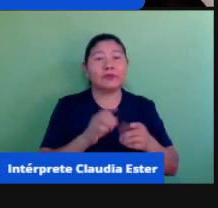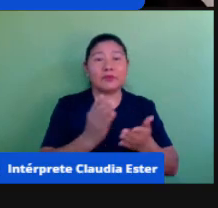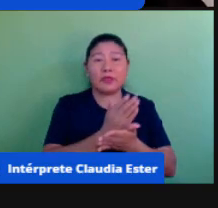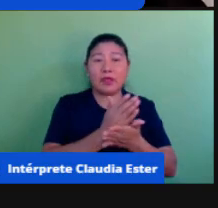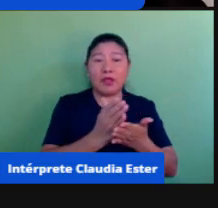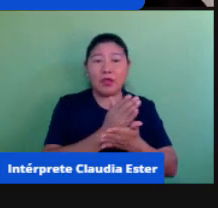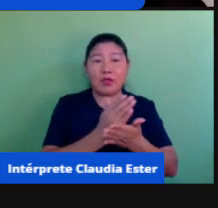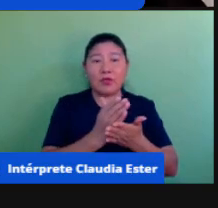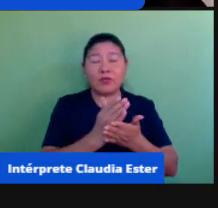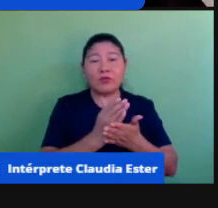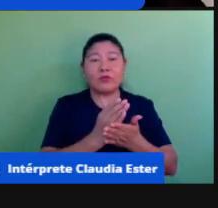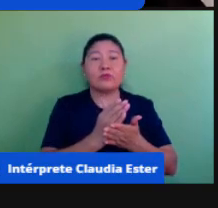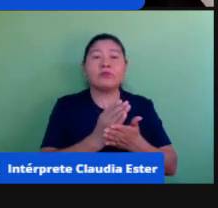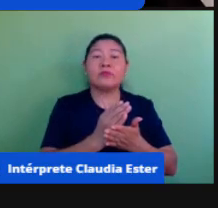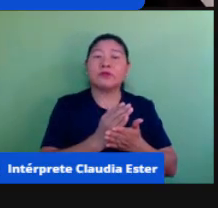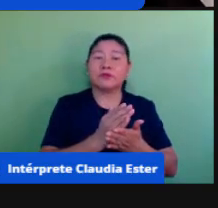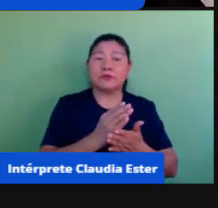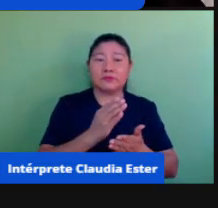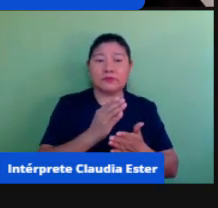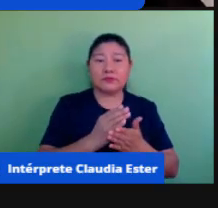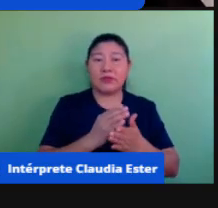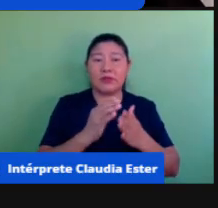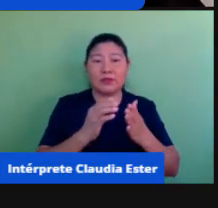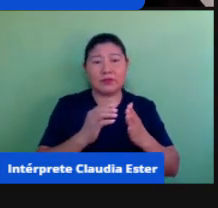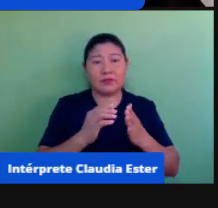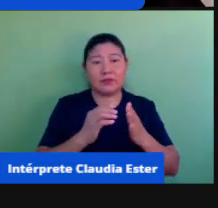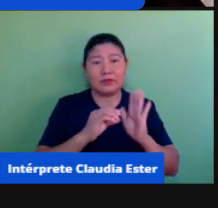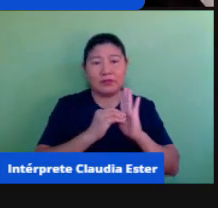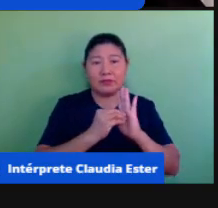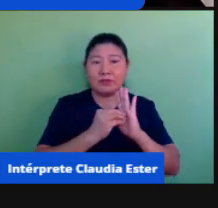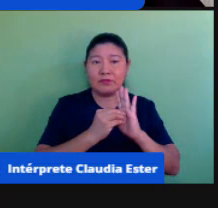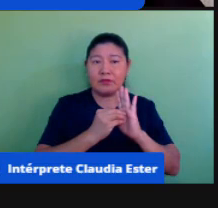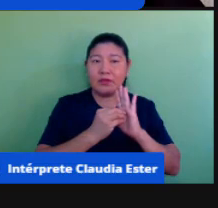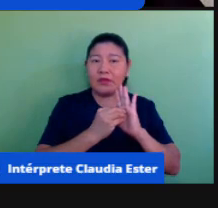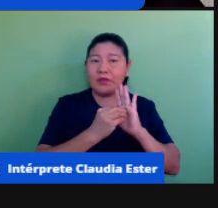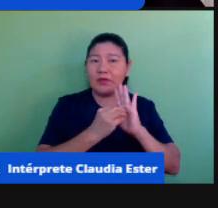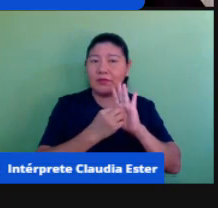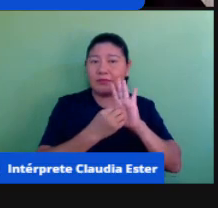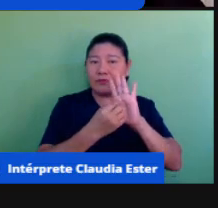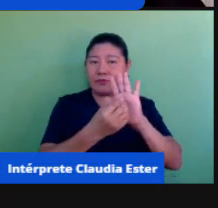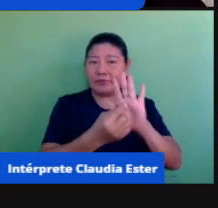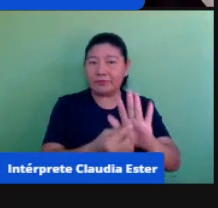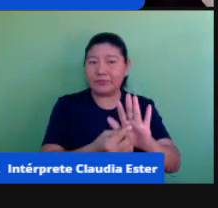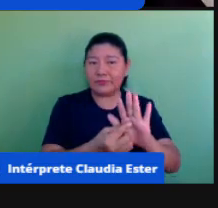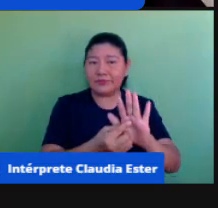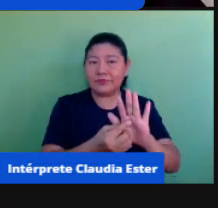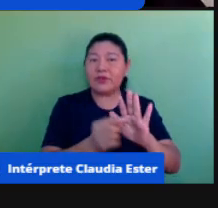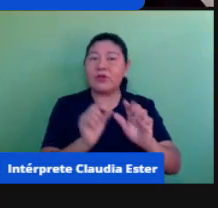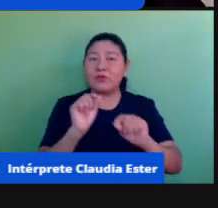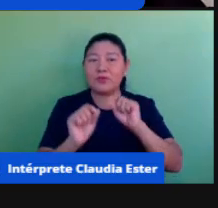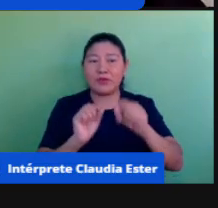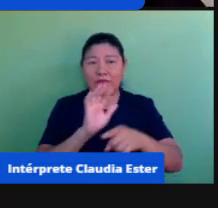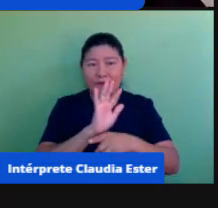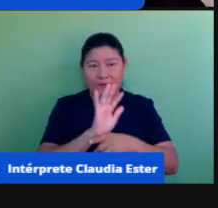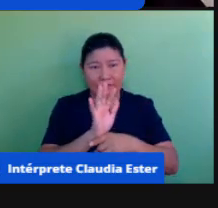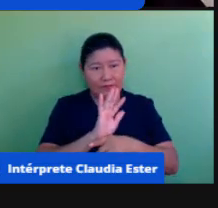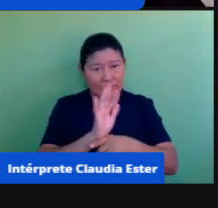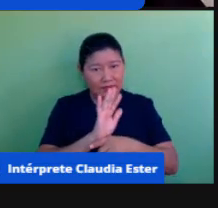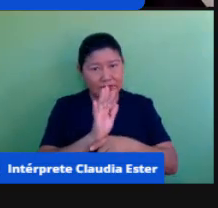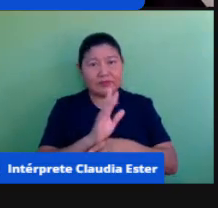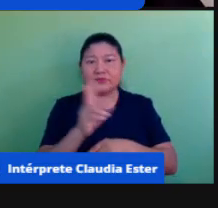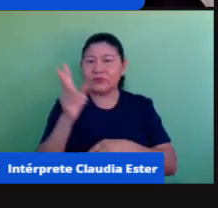algumas indicações de vídeos e de áudios de leitura de história e apresentação de